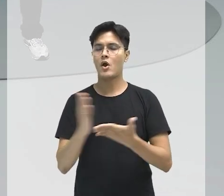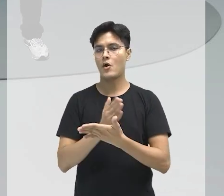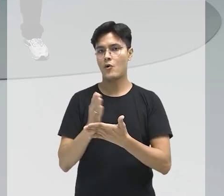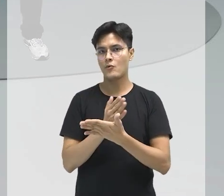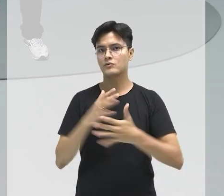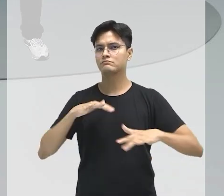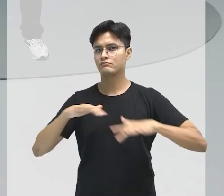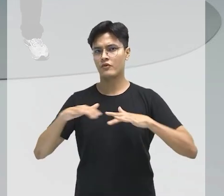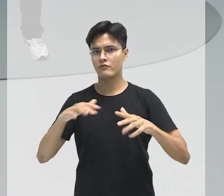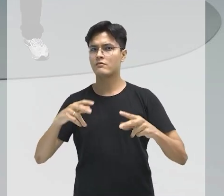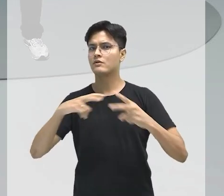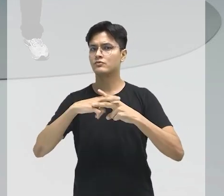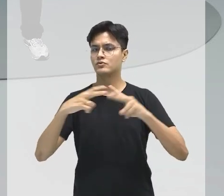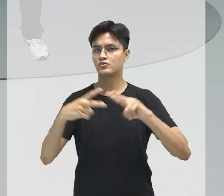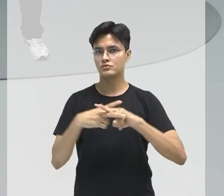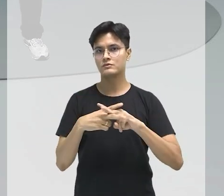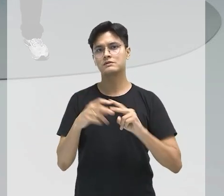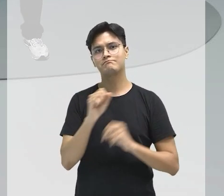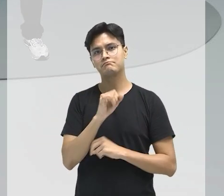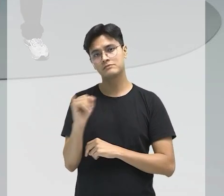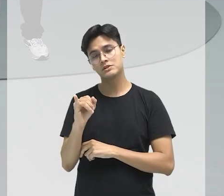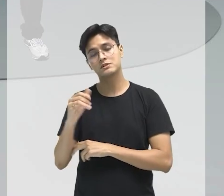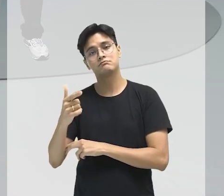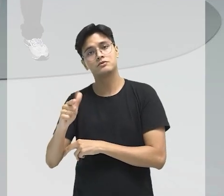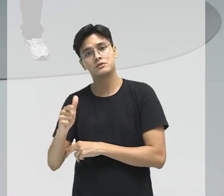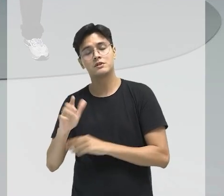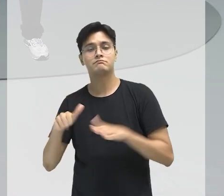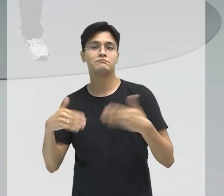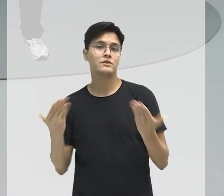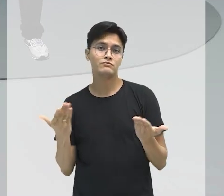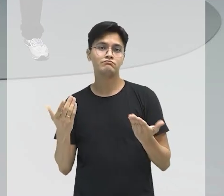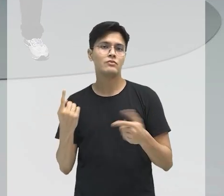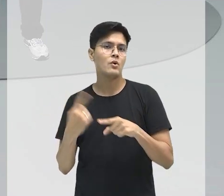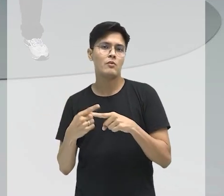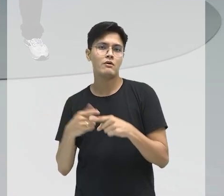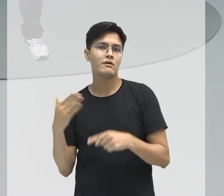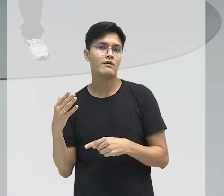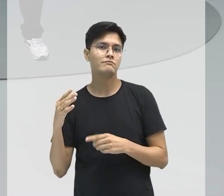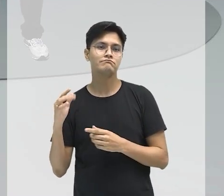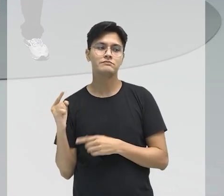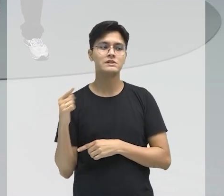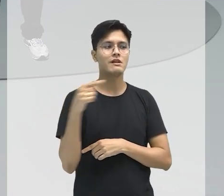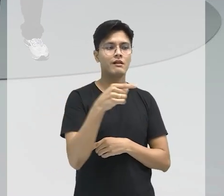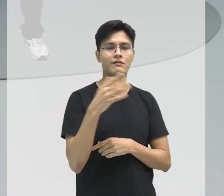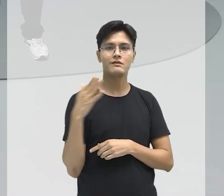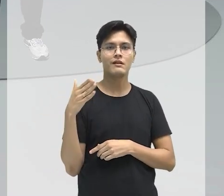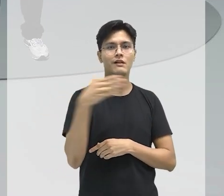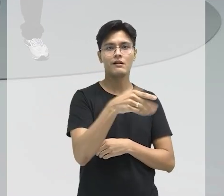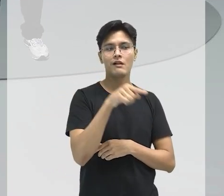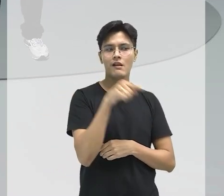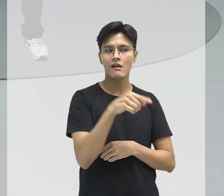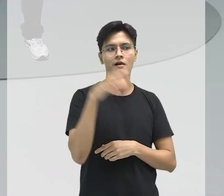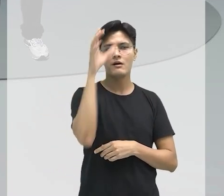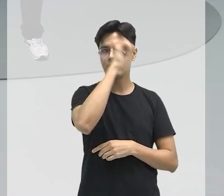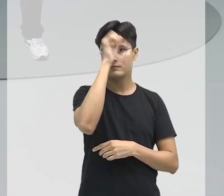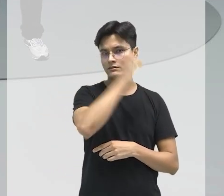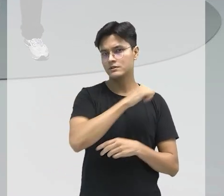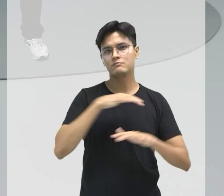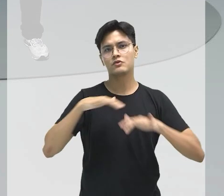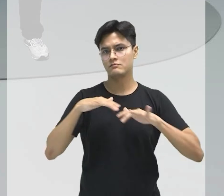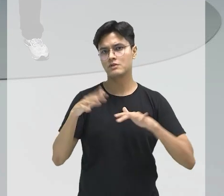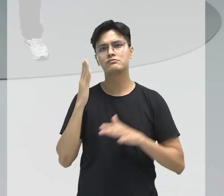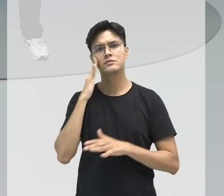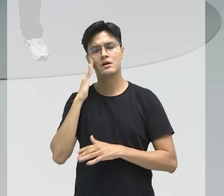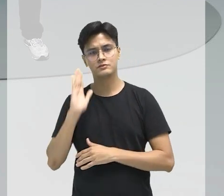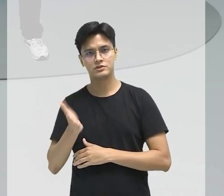alguns golpes. Porque se não tivesse, aí eu concordo, né? Para que o pessoal está indo lá para aprender algo que eles já sabem de